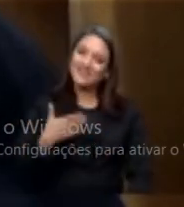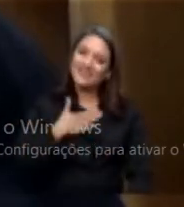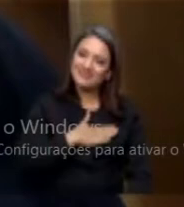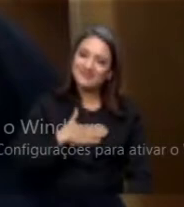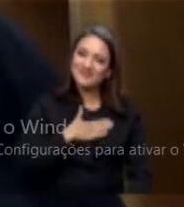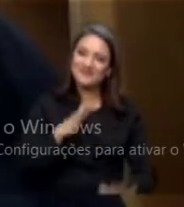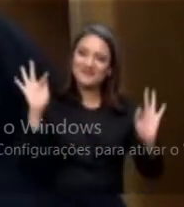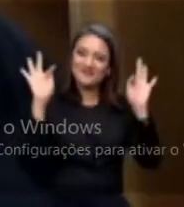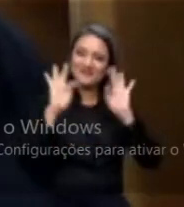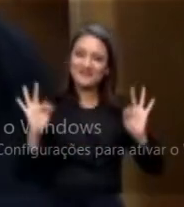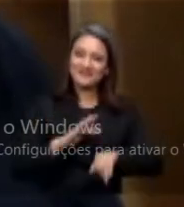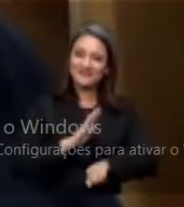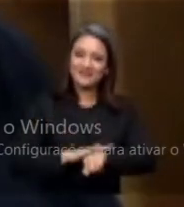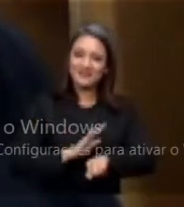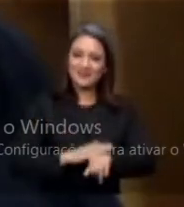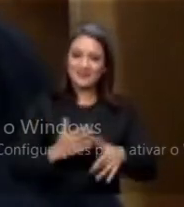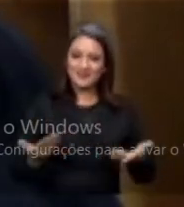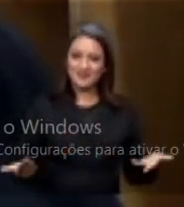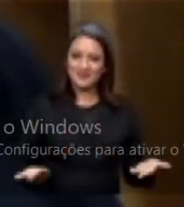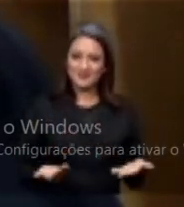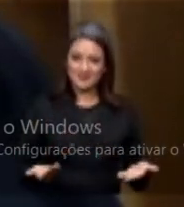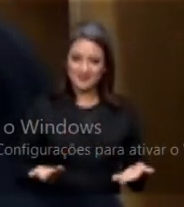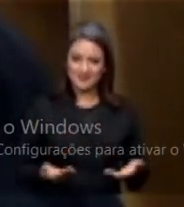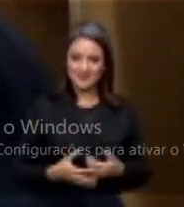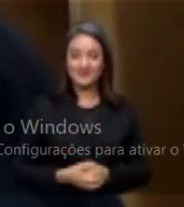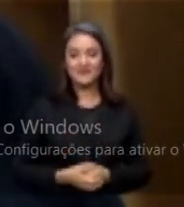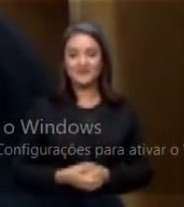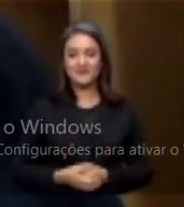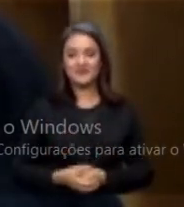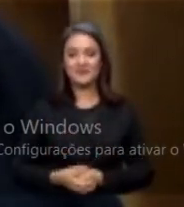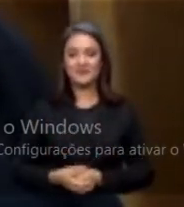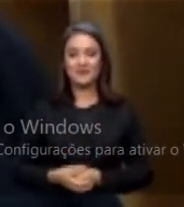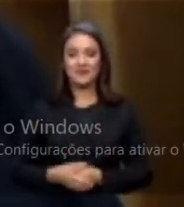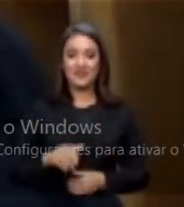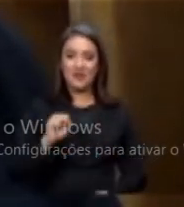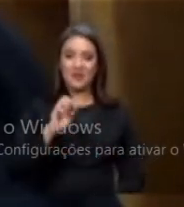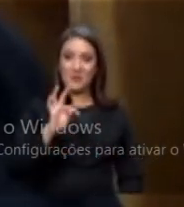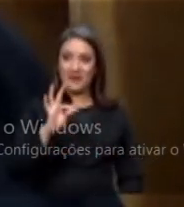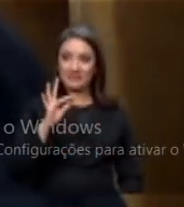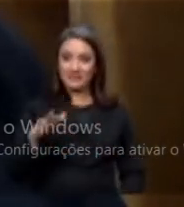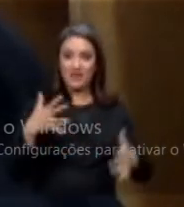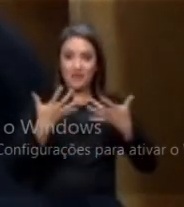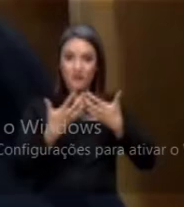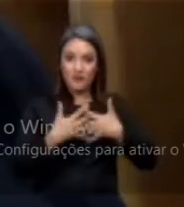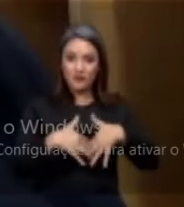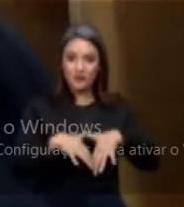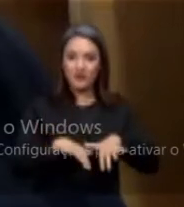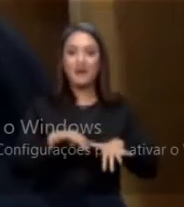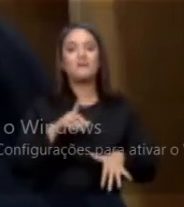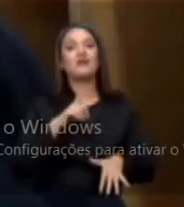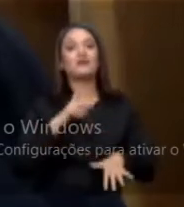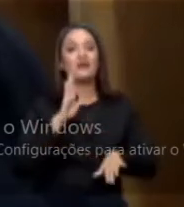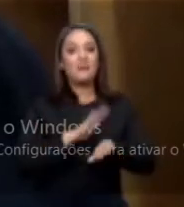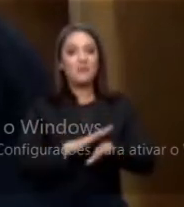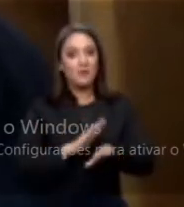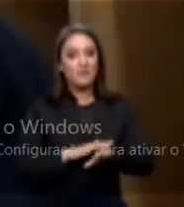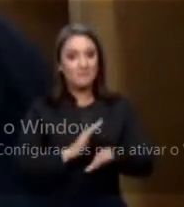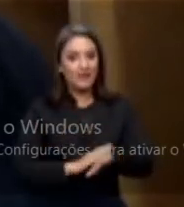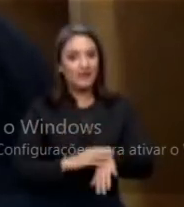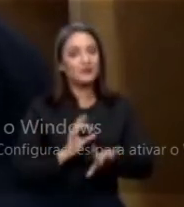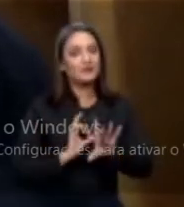momento, ministro André Mendonça. O funcionamento institucional do Supremo Tribunal Federal possui momentos